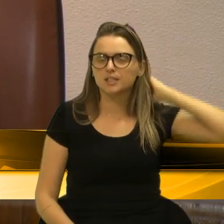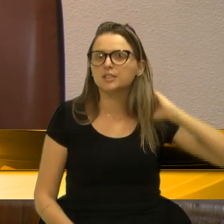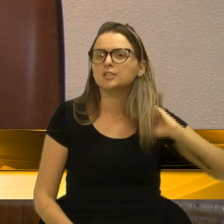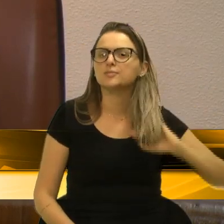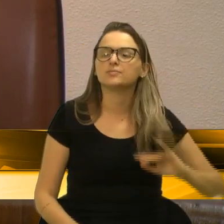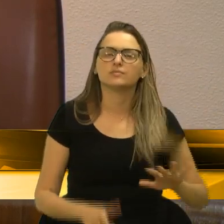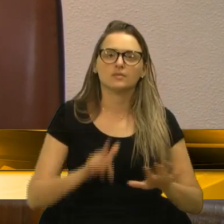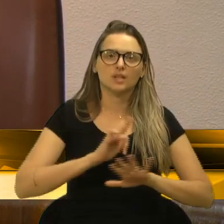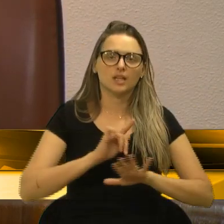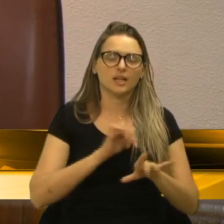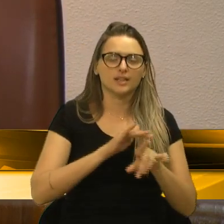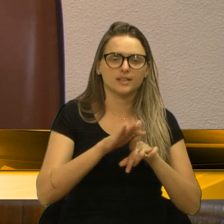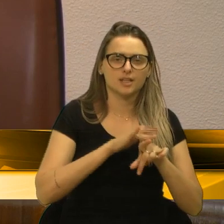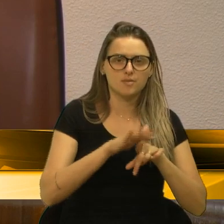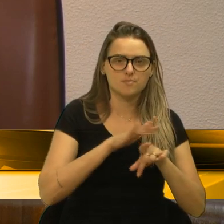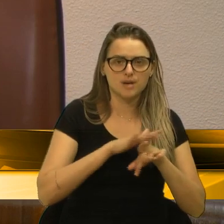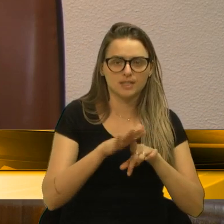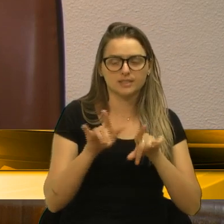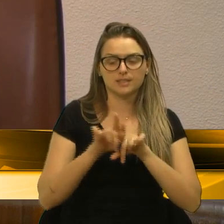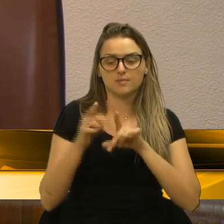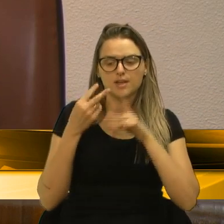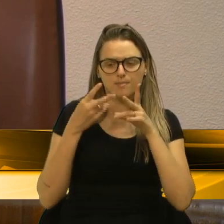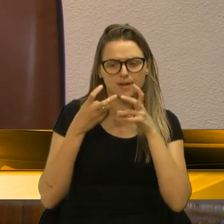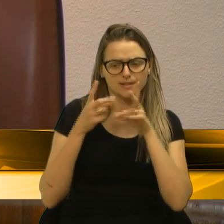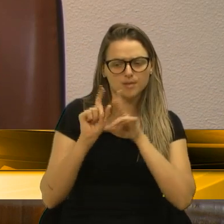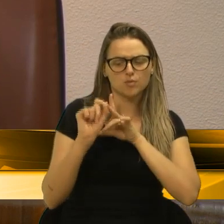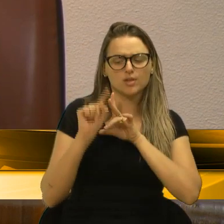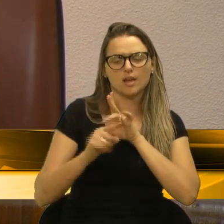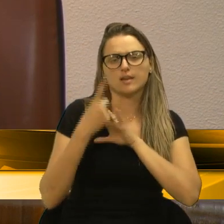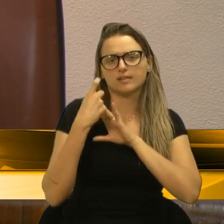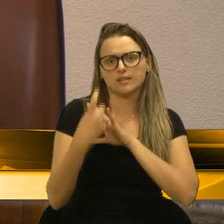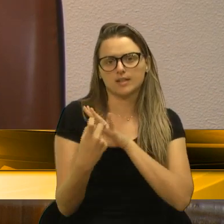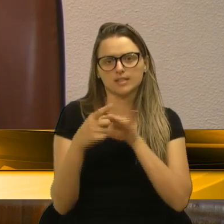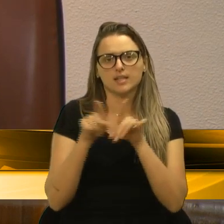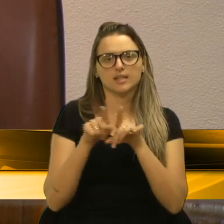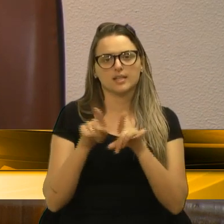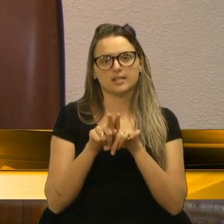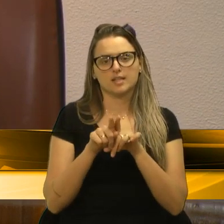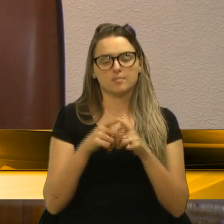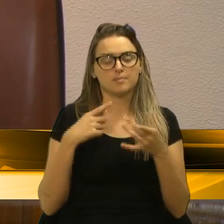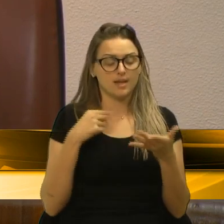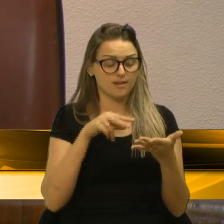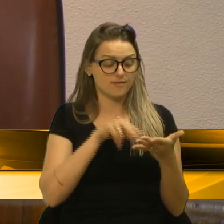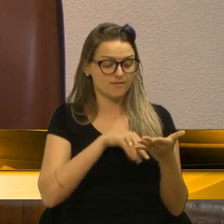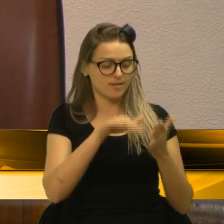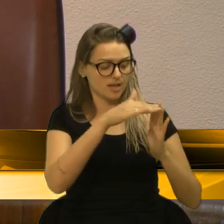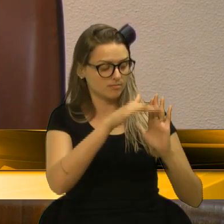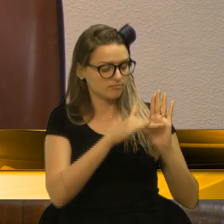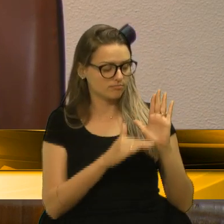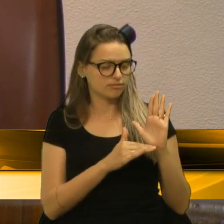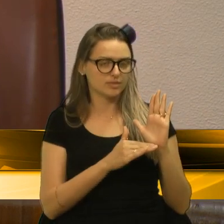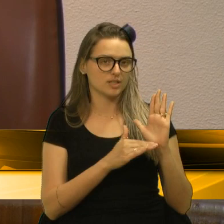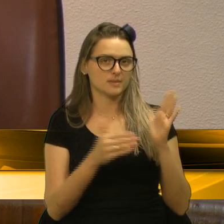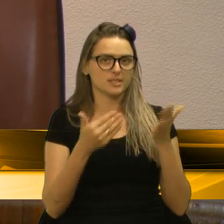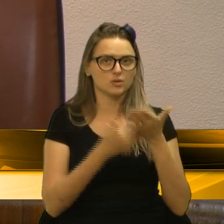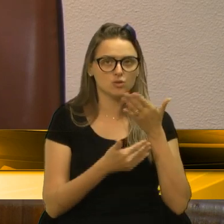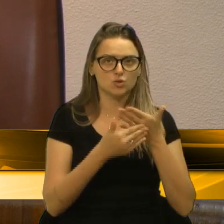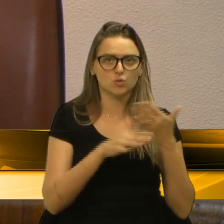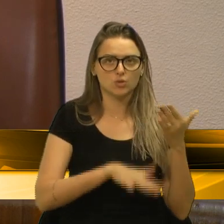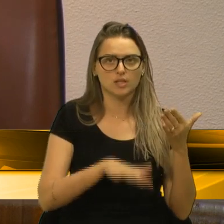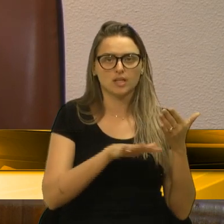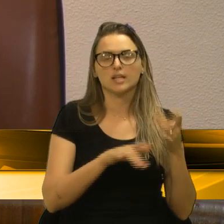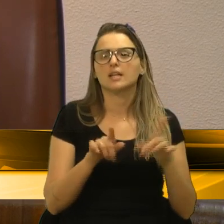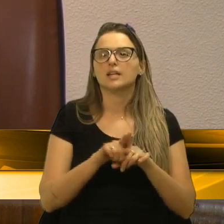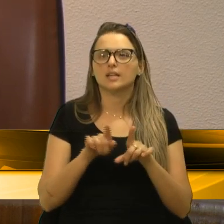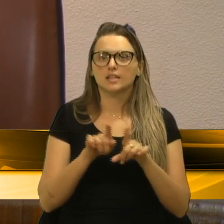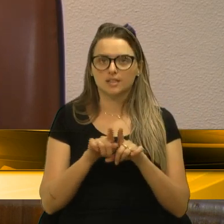demandas, compatibilizam interesses e chancelam uma agenda setorial e interesse